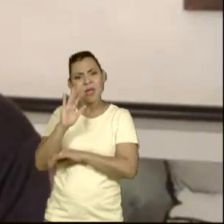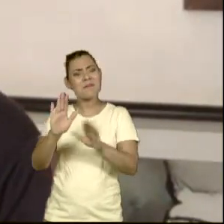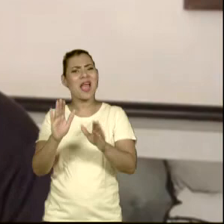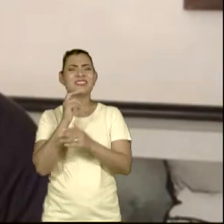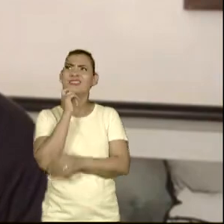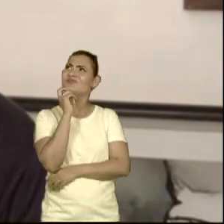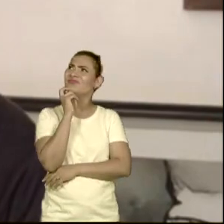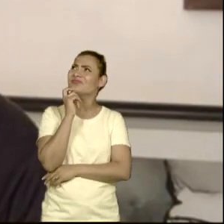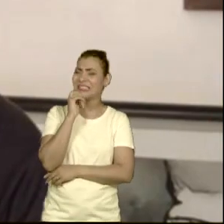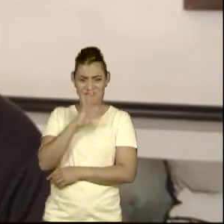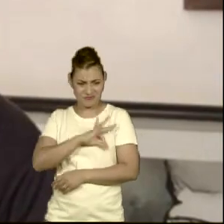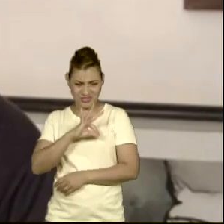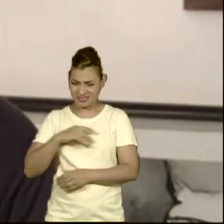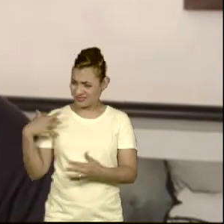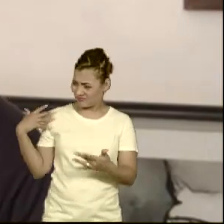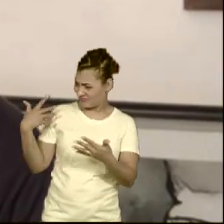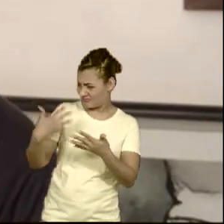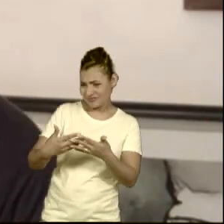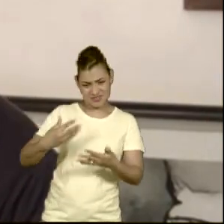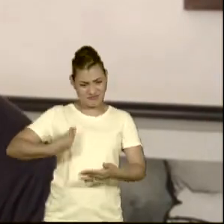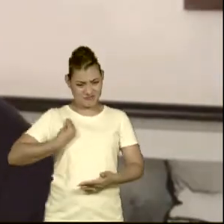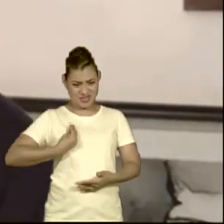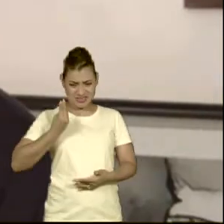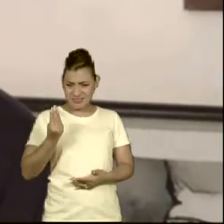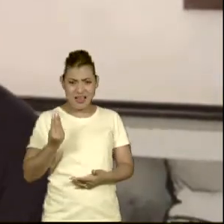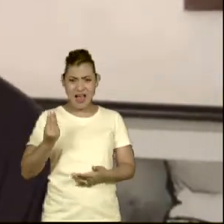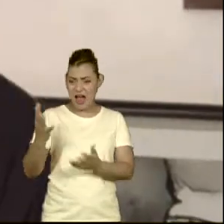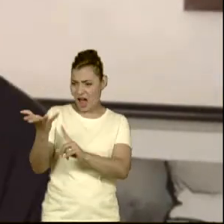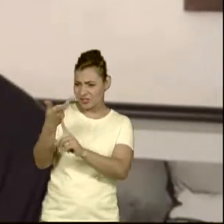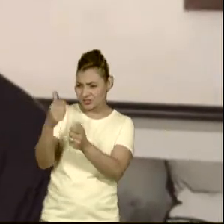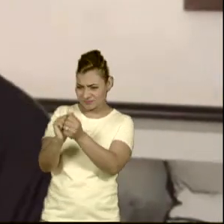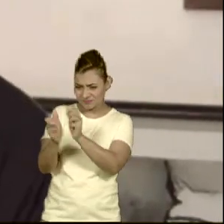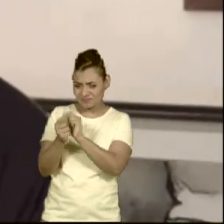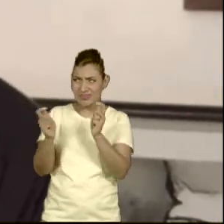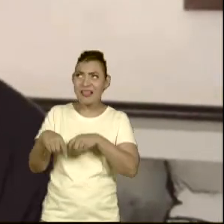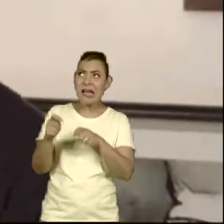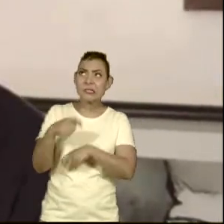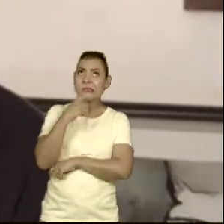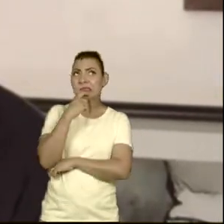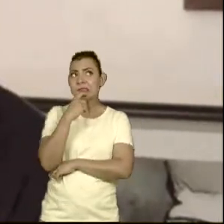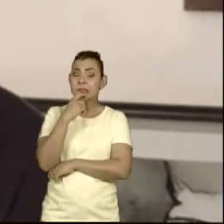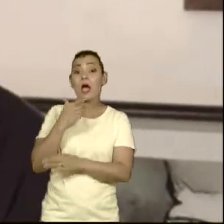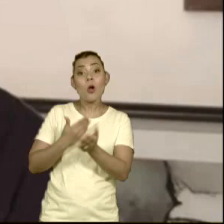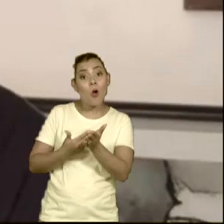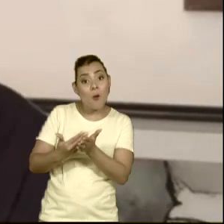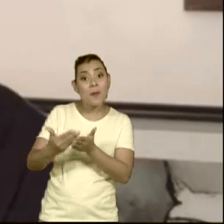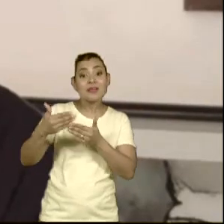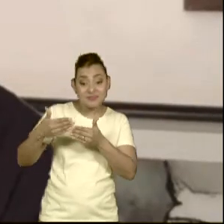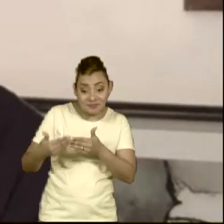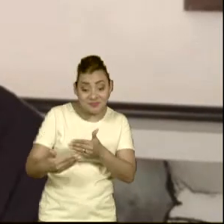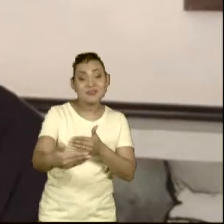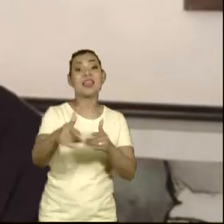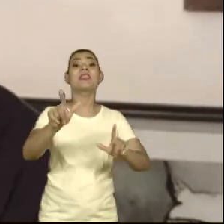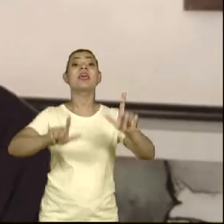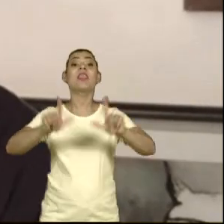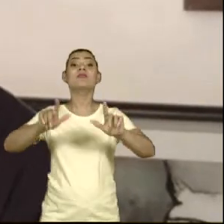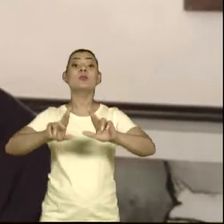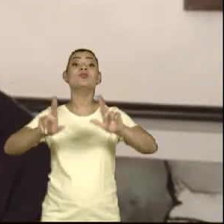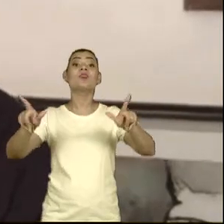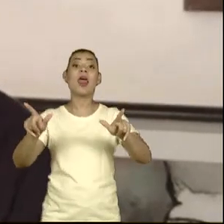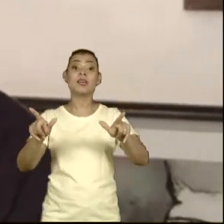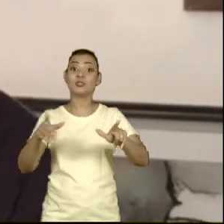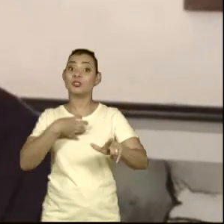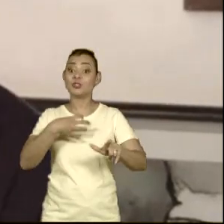mas eu falava, cara, ganhar a vida como artista plástico, aí começa o meu caminho para a televisão de uma maneira completamente